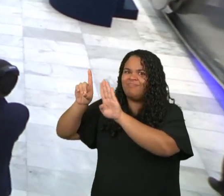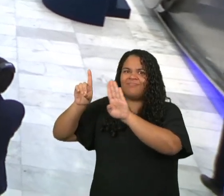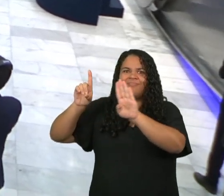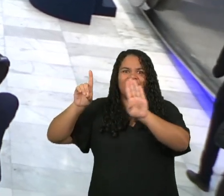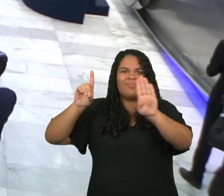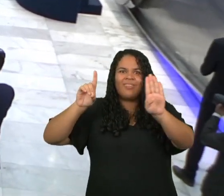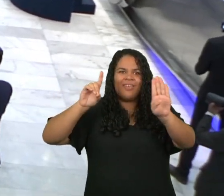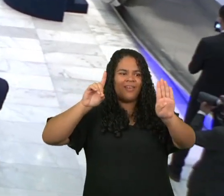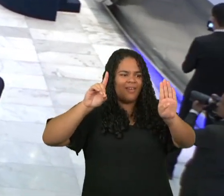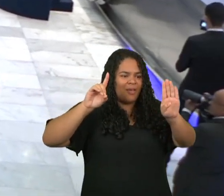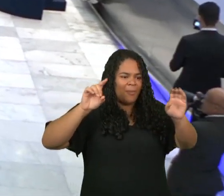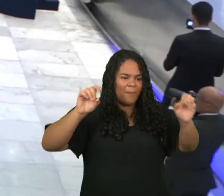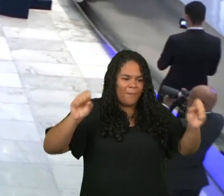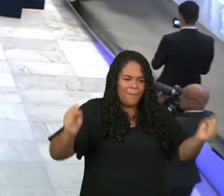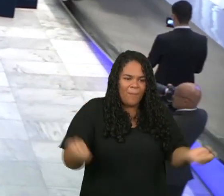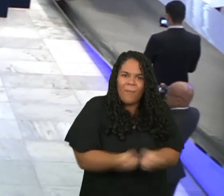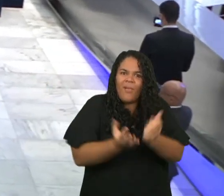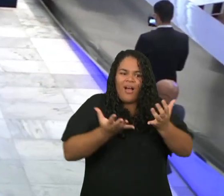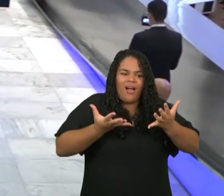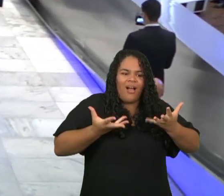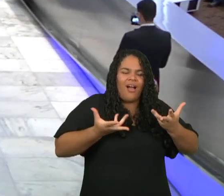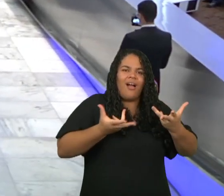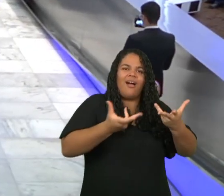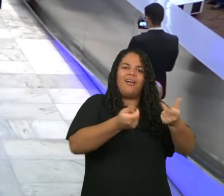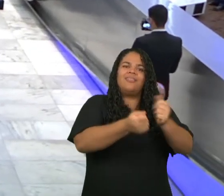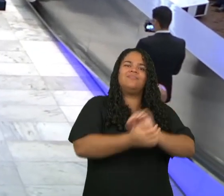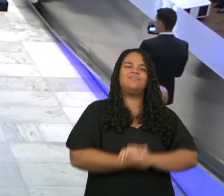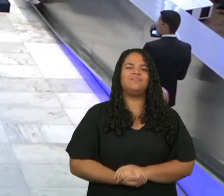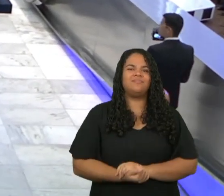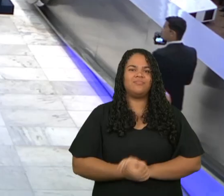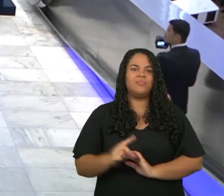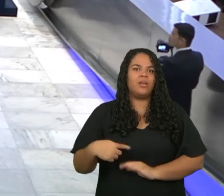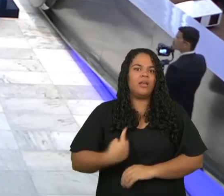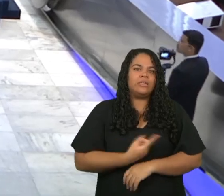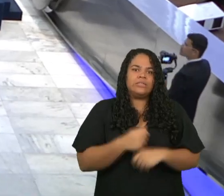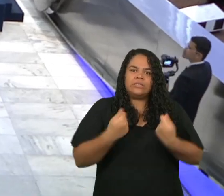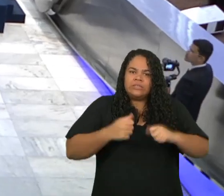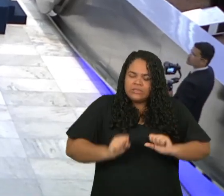Começa a dizer a Deus: Deus, eu vou deixar tudo que não te agrada.